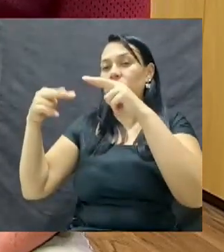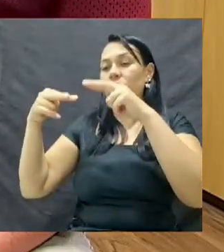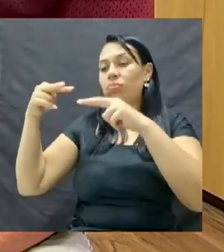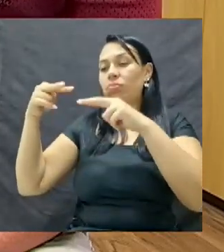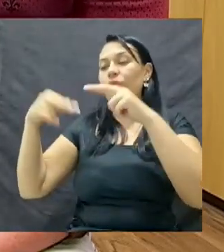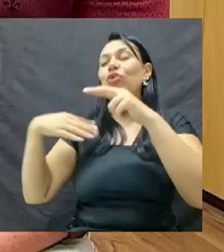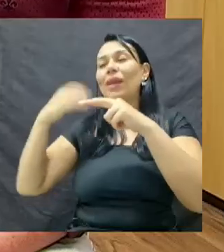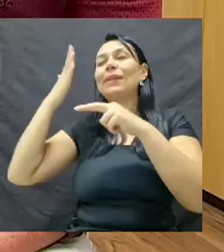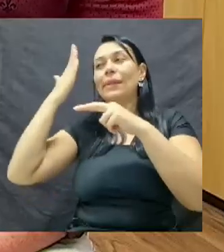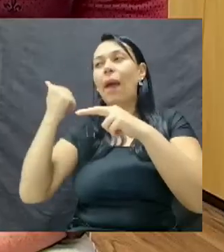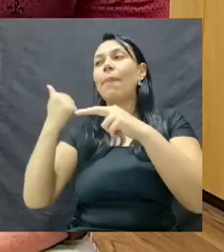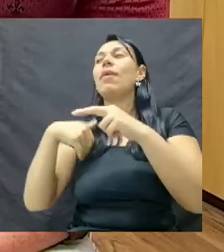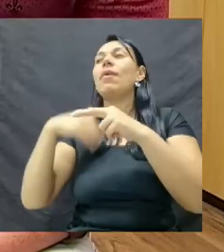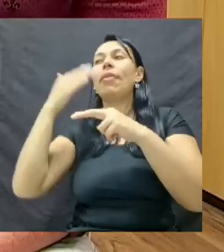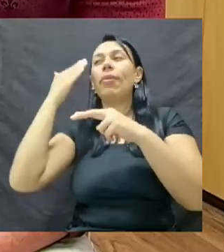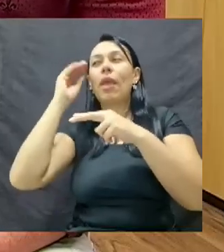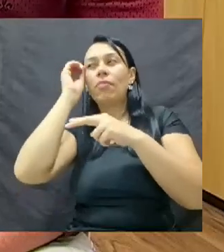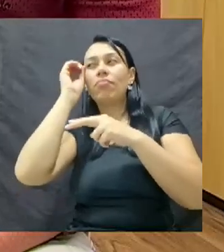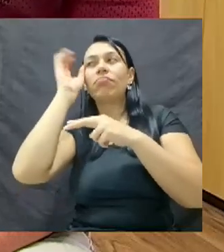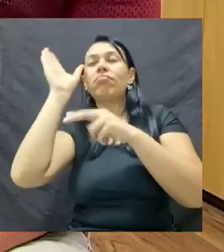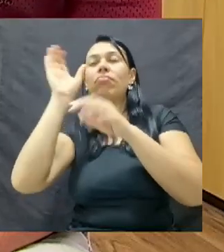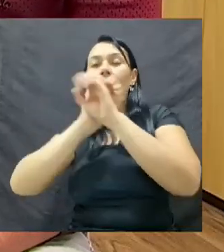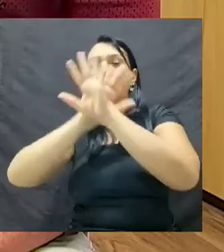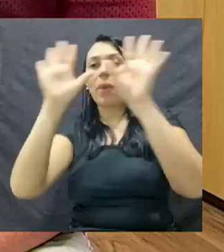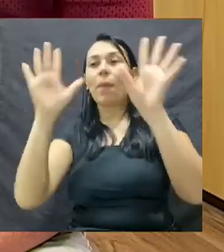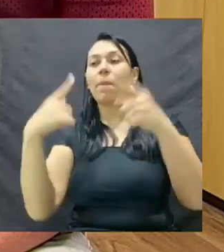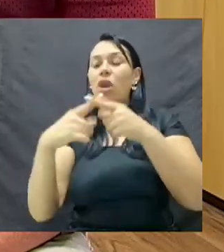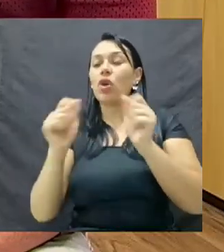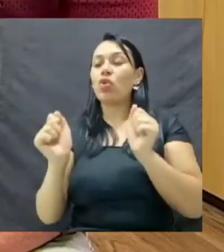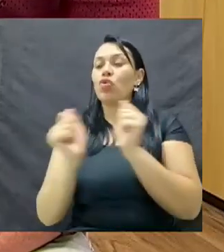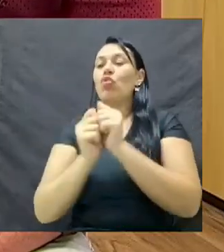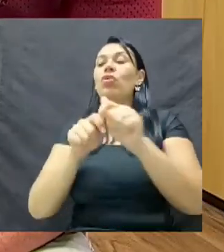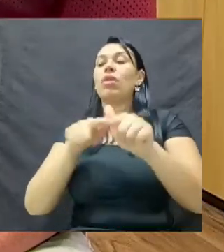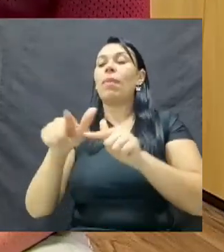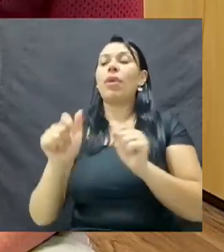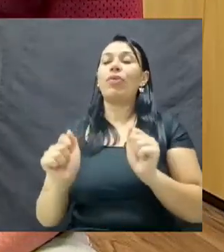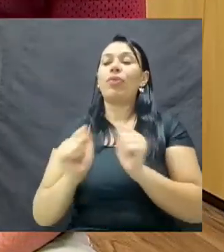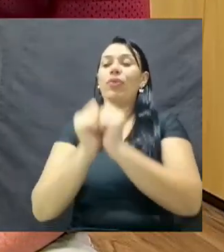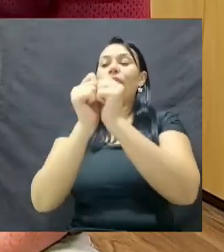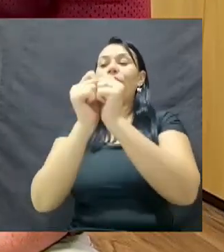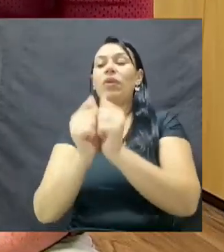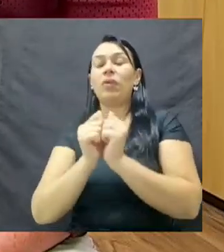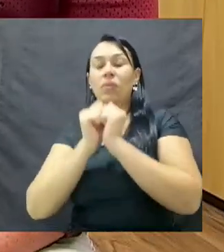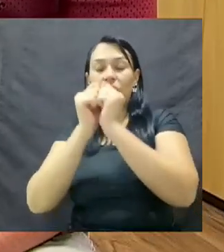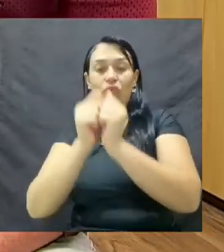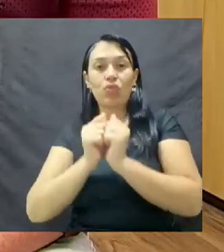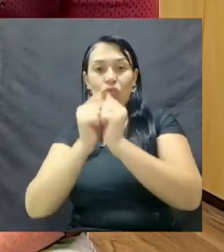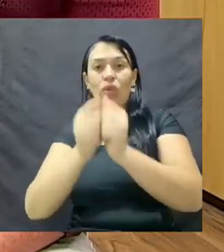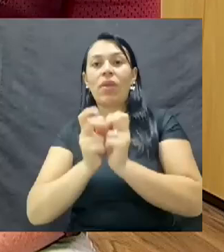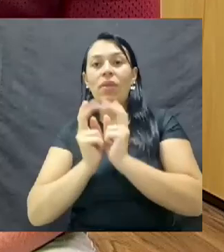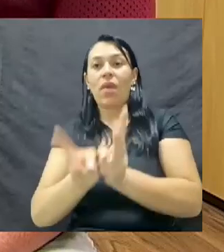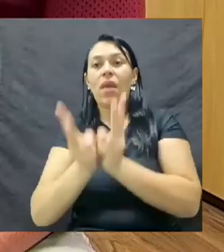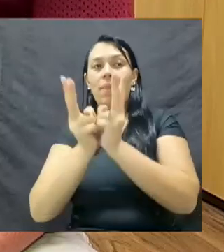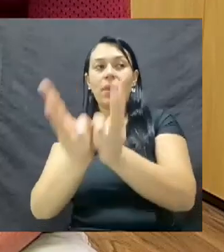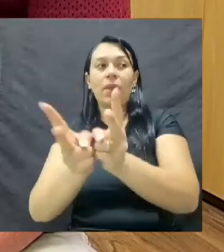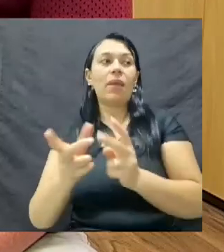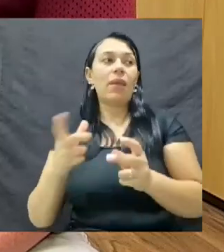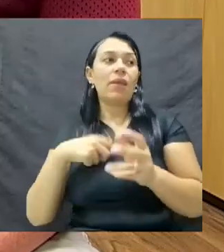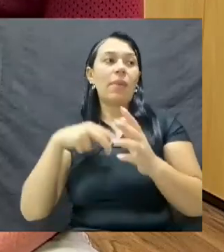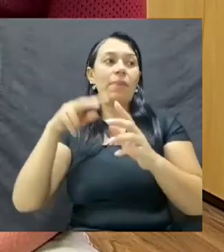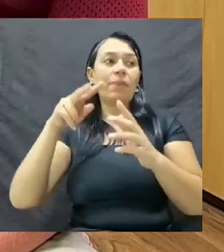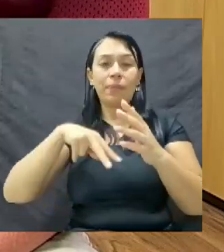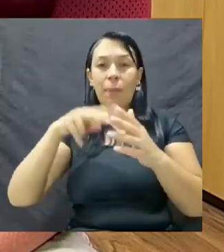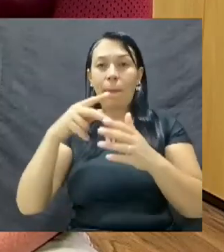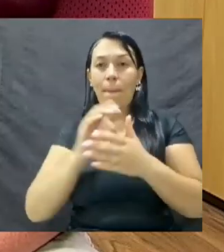Do tanto que a gente já está junto, trabalha junto aqui, sabe? Um tem a leitura do outro com